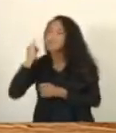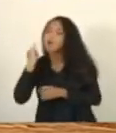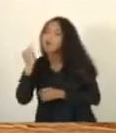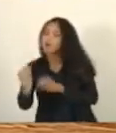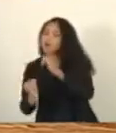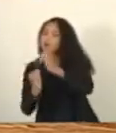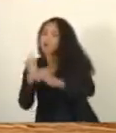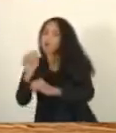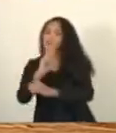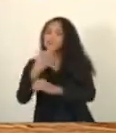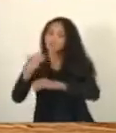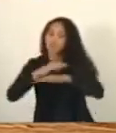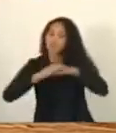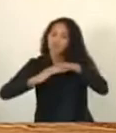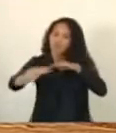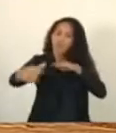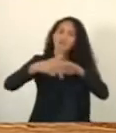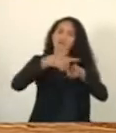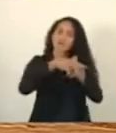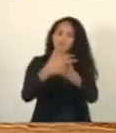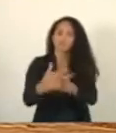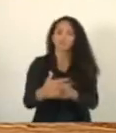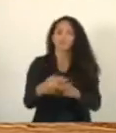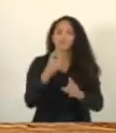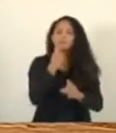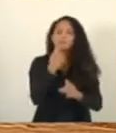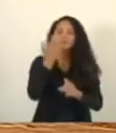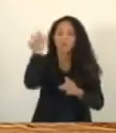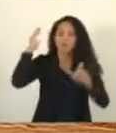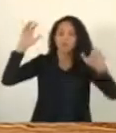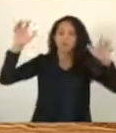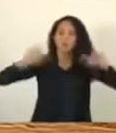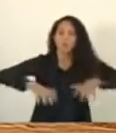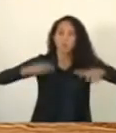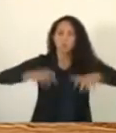fez. Esse tempo agora que chuvoso,